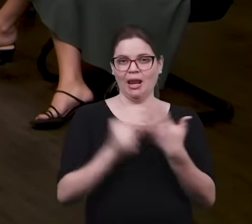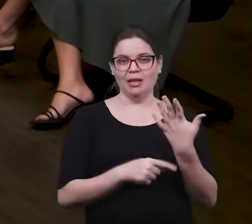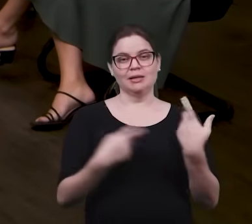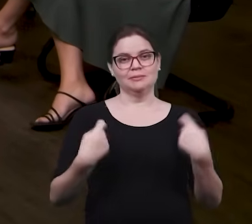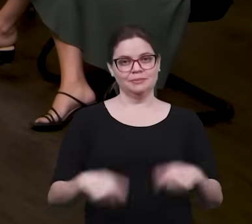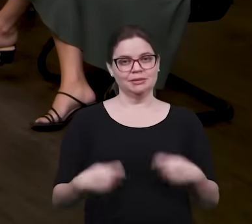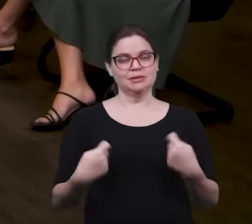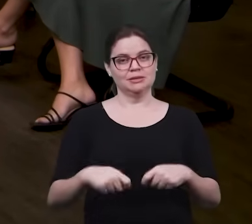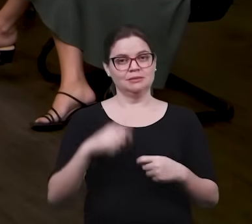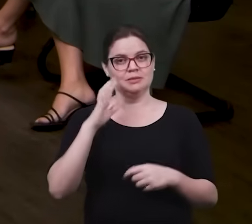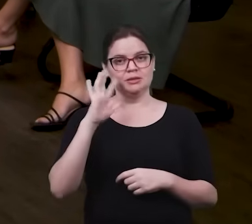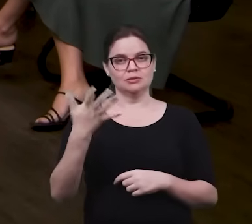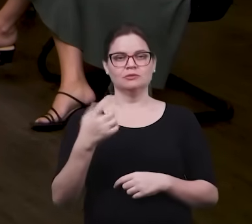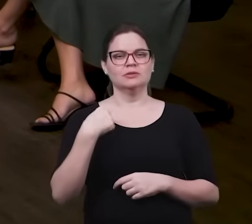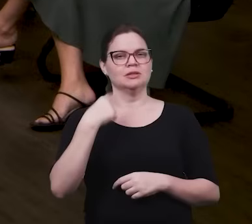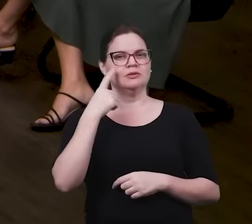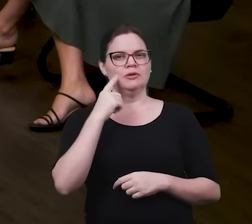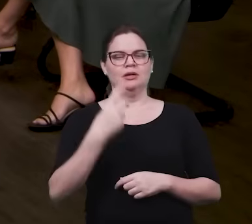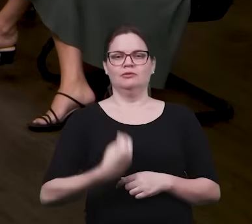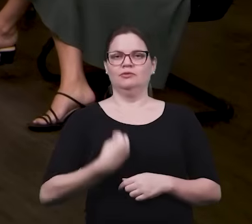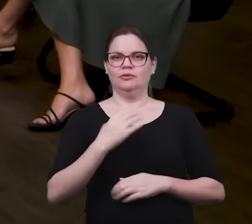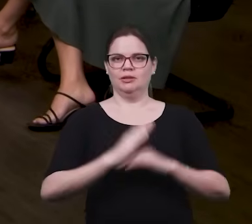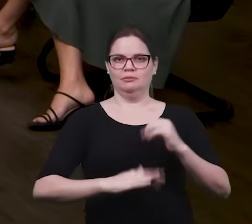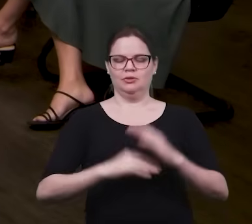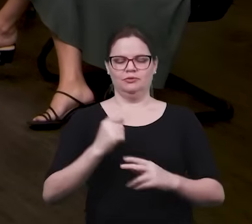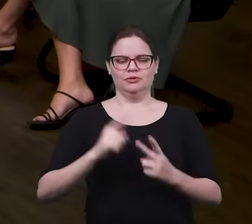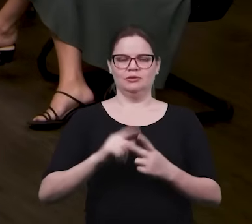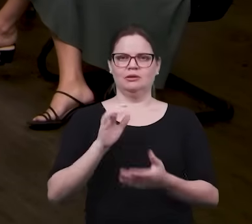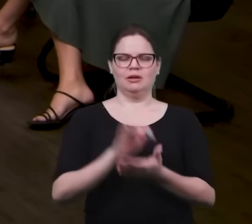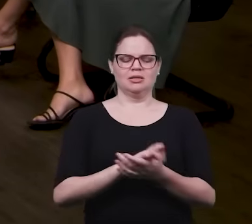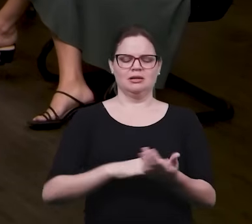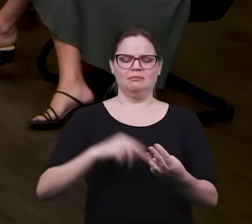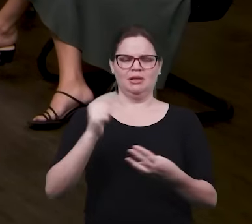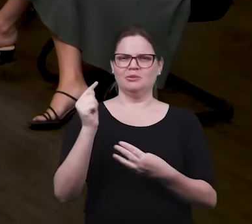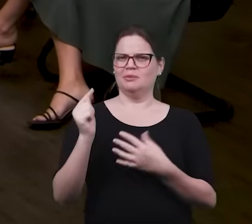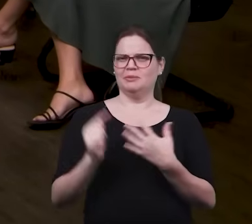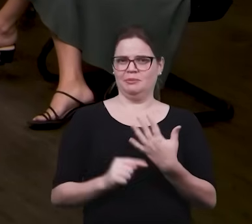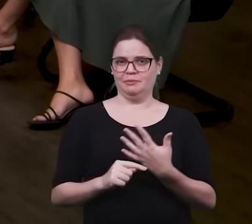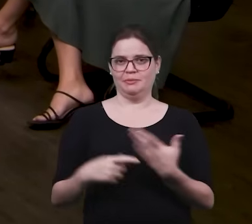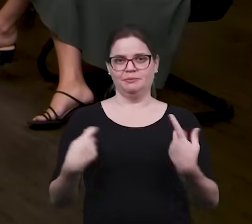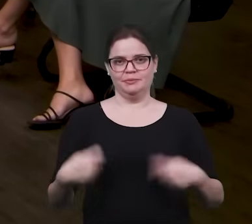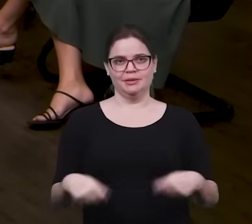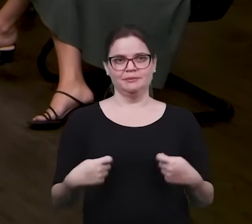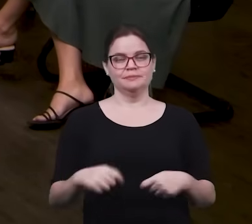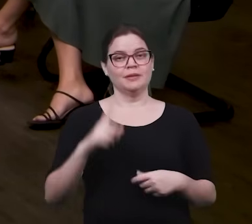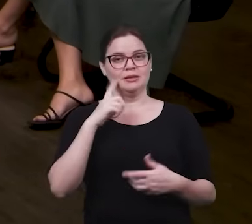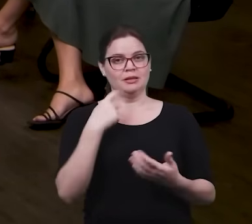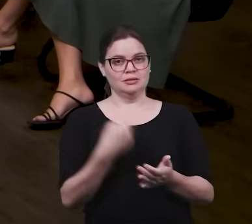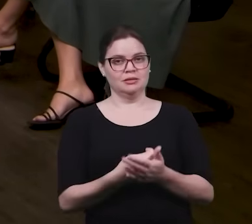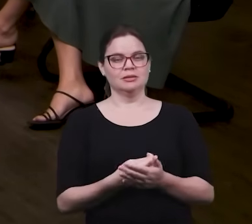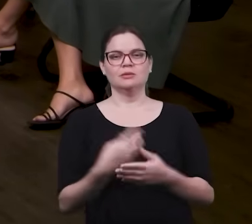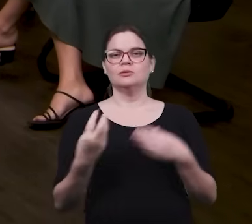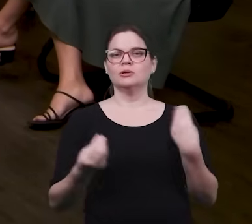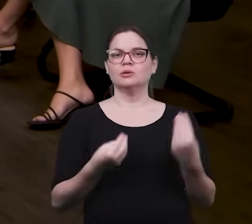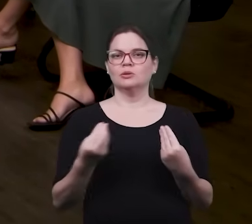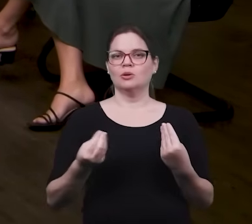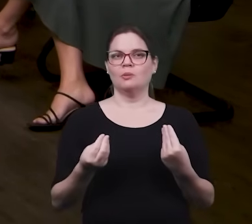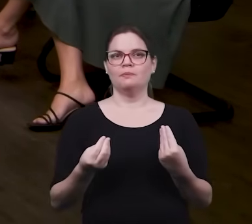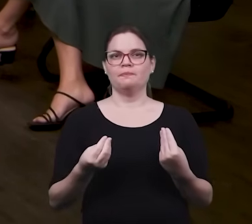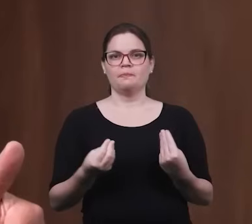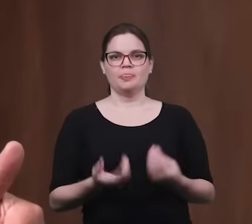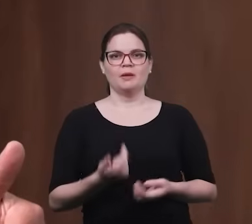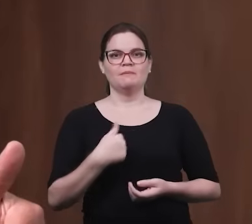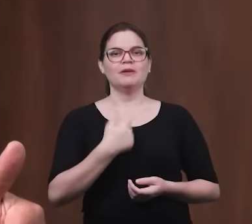as decisões que ele precisa de tomar. É a vida profissional, é a vida sentimental, é uma série de coisas. Como é que nós afastamos